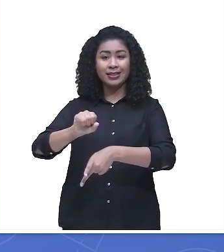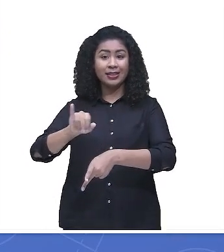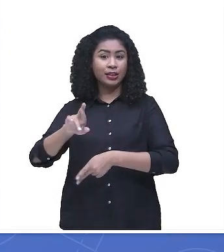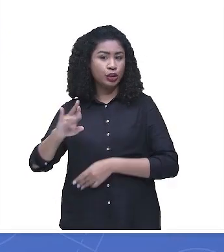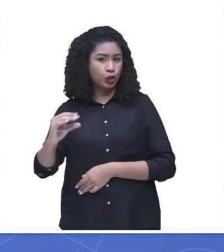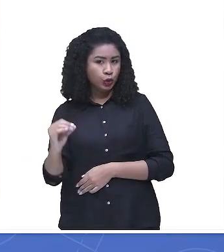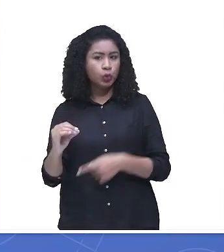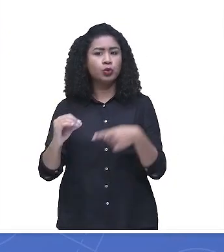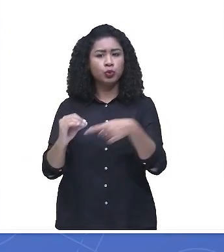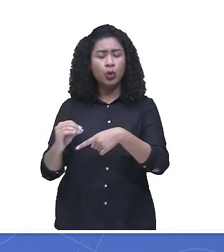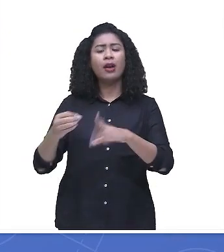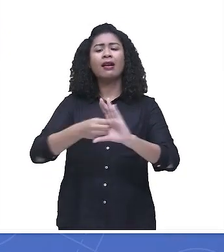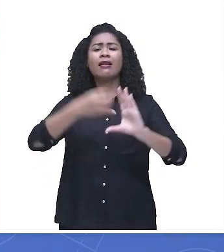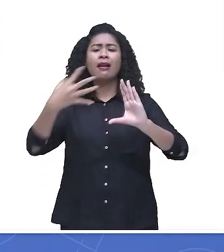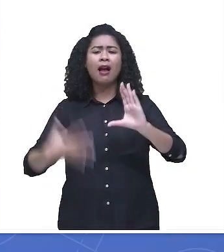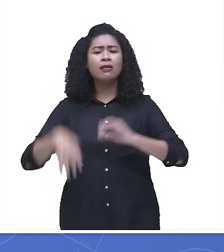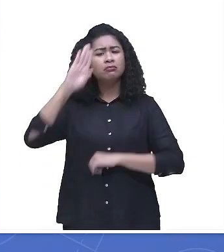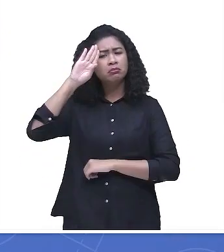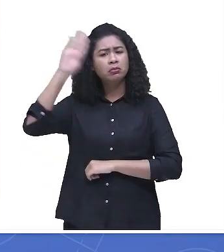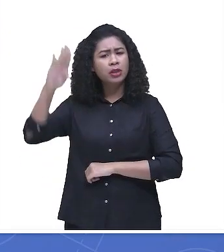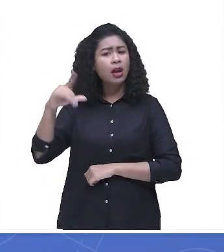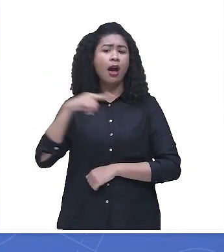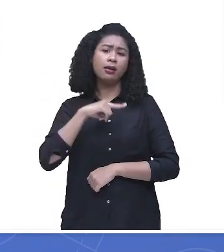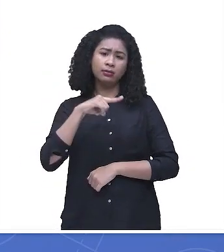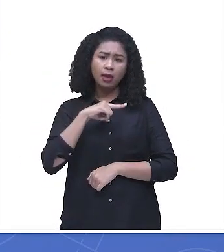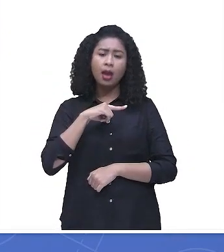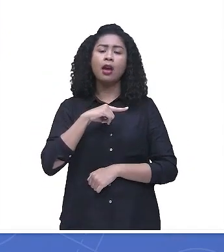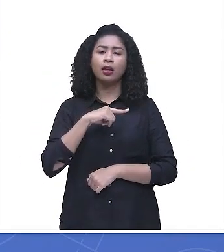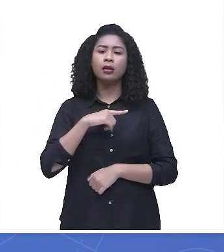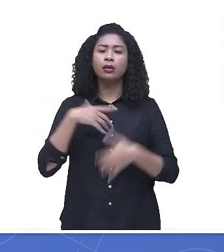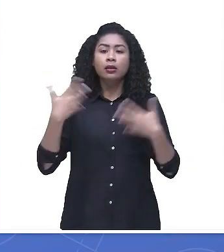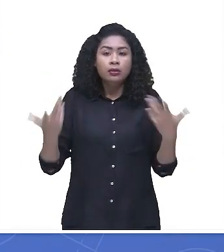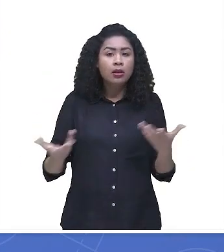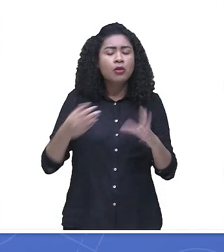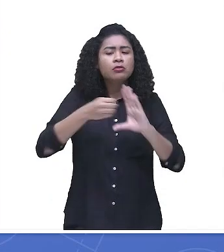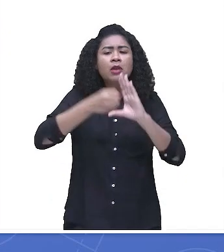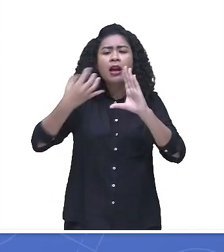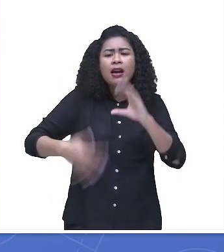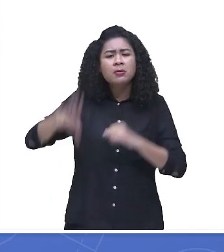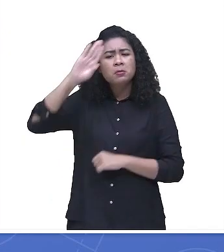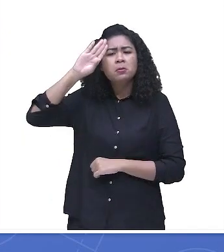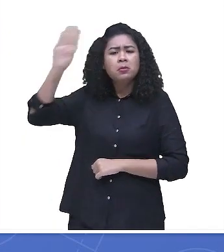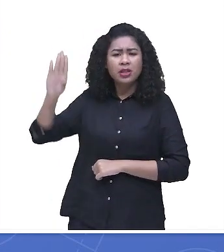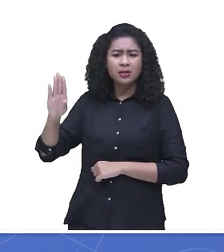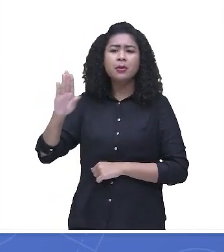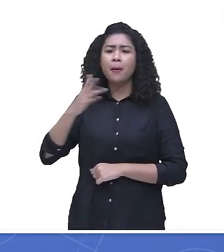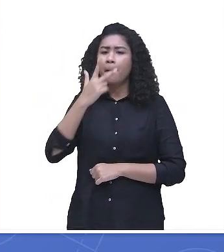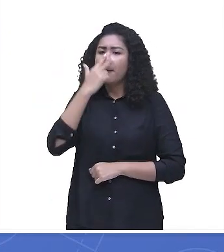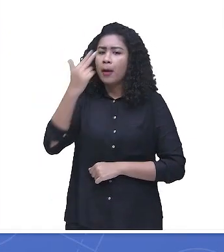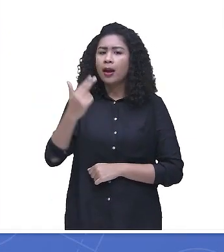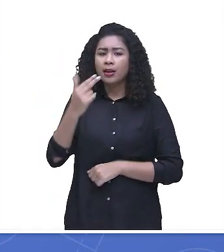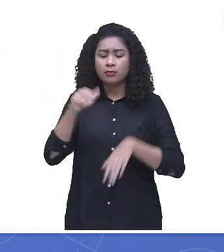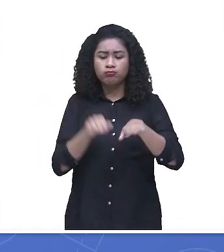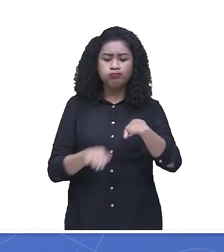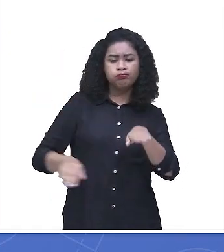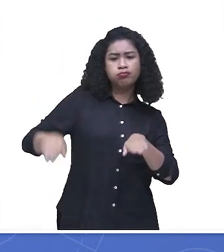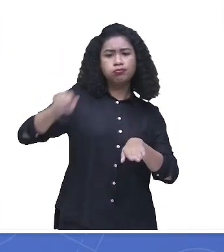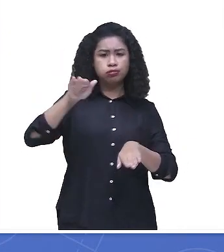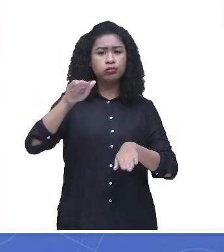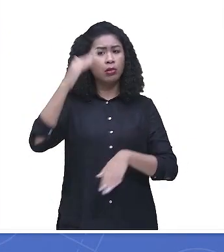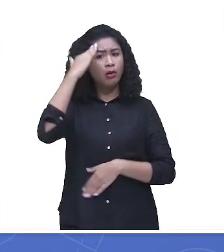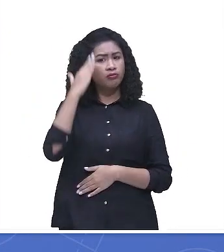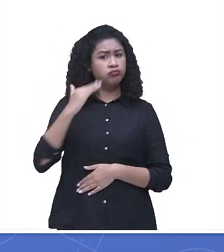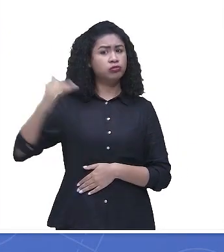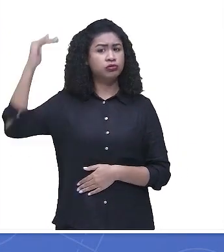características exclusivas deles. Por que eles vão se sobressair aos outros povos? Porque eles vão usar